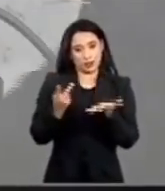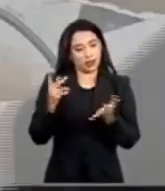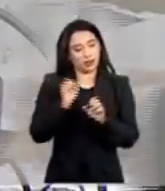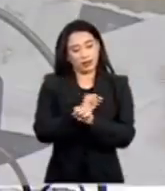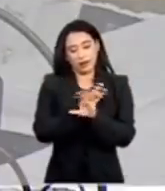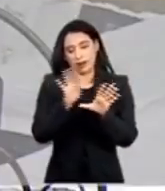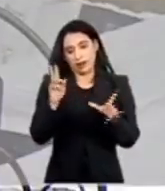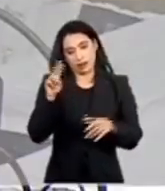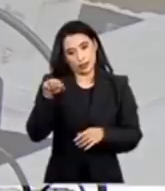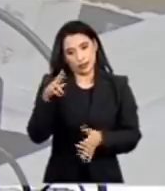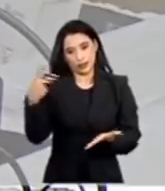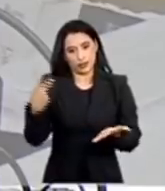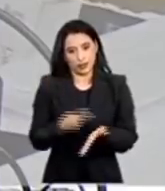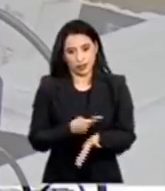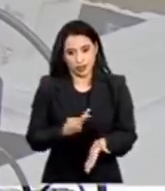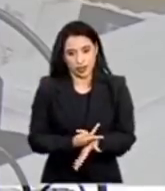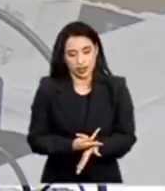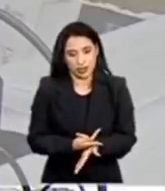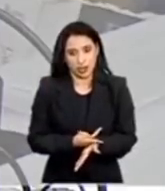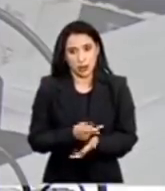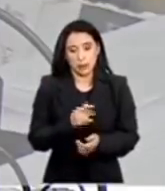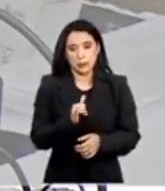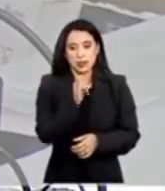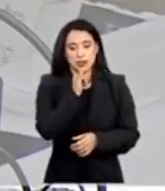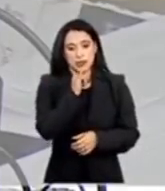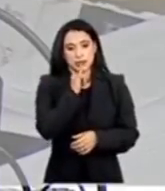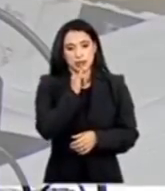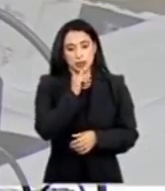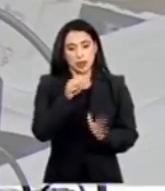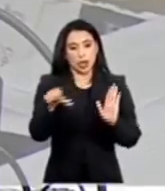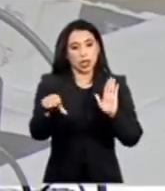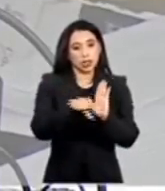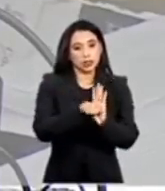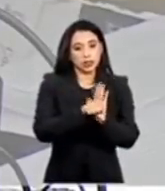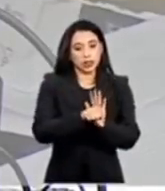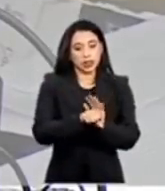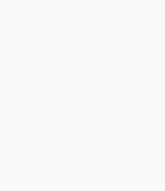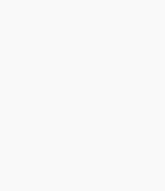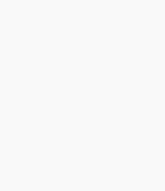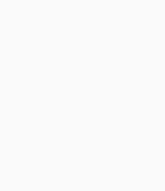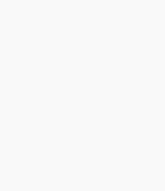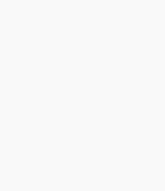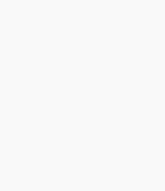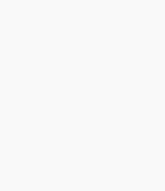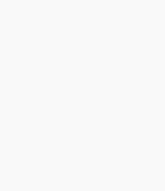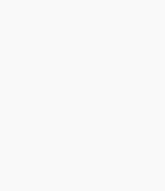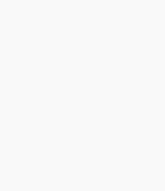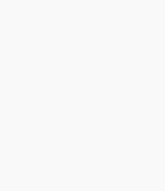crime flagrante, apreensão, não há necessidade nem de se abrir inquérito no Supremo.